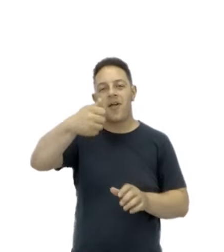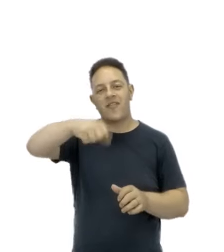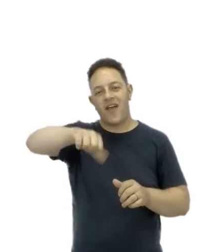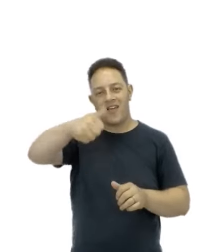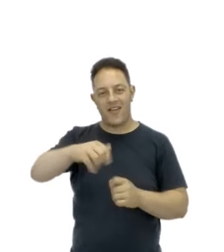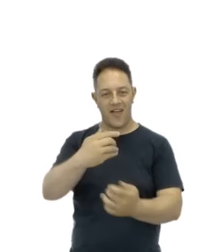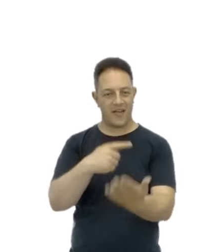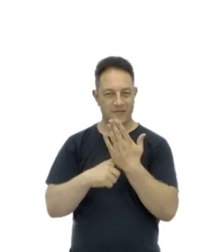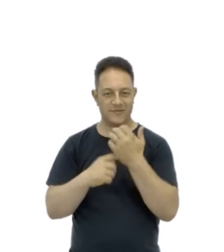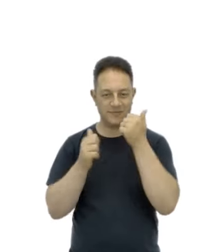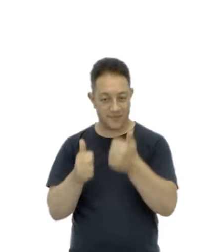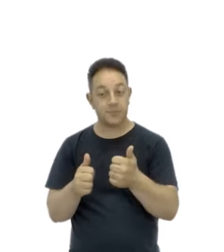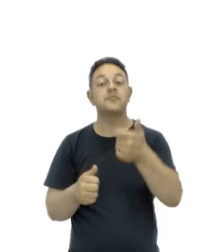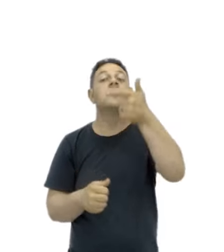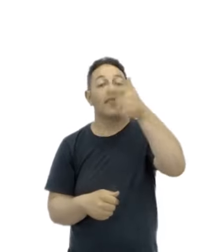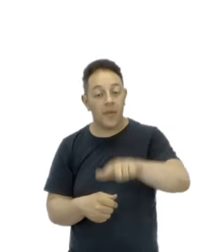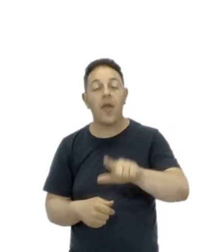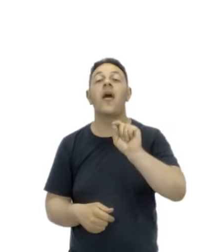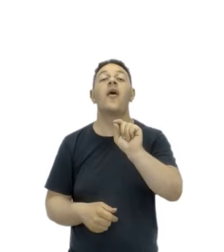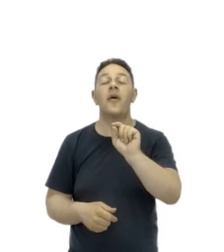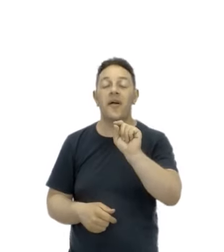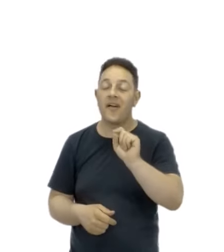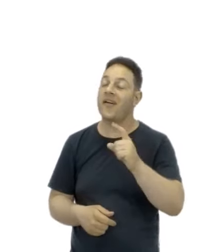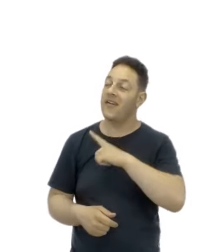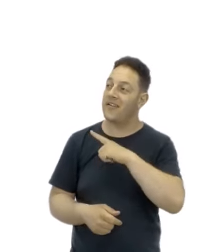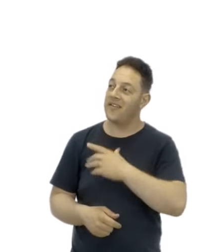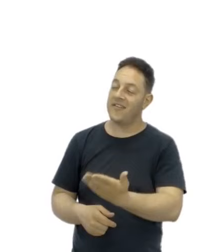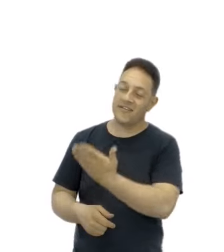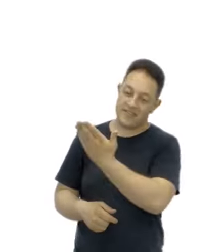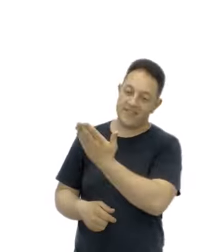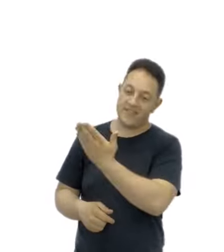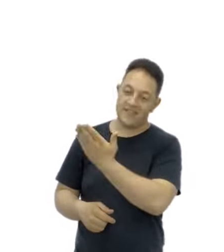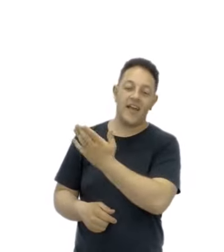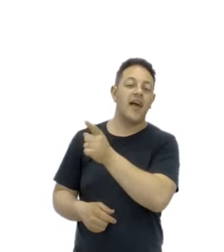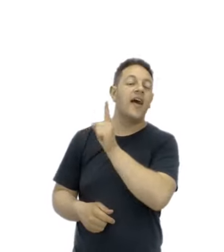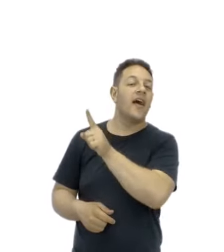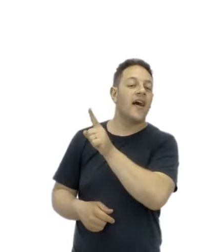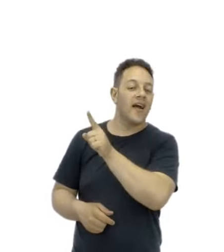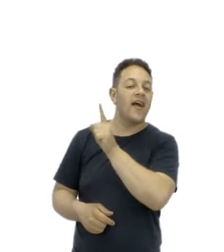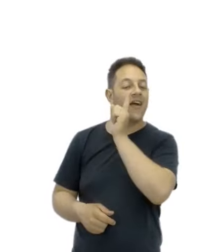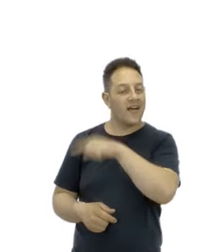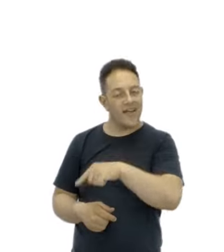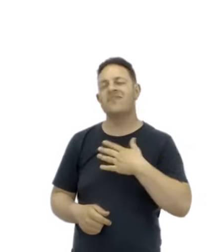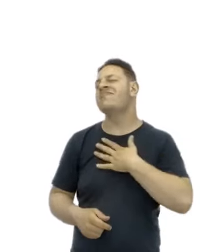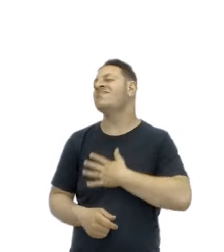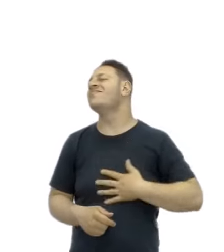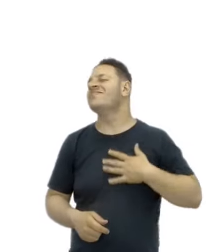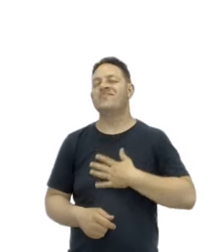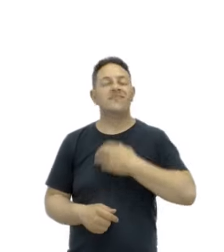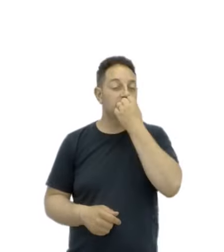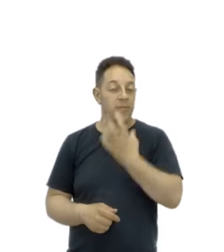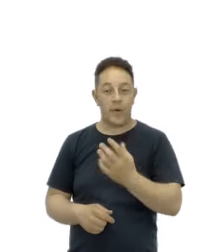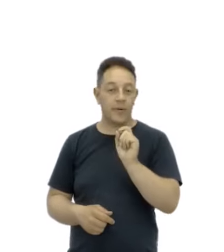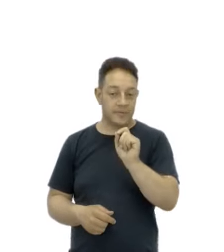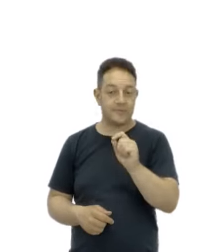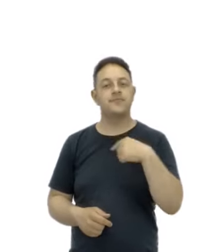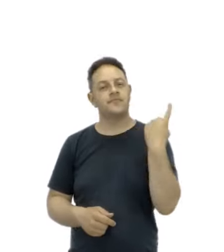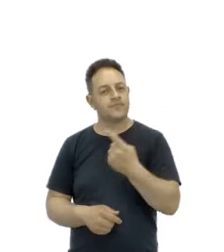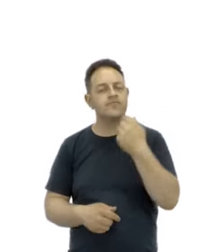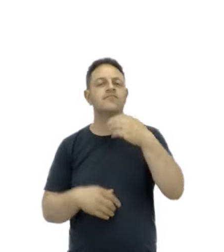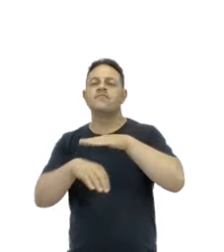temos, né, Inês, também aqui, que vai ser um prazer muito grande, a gente está falando